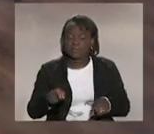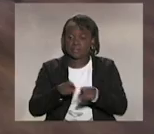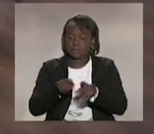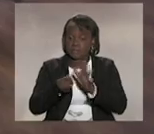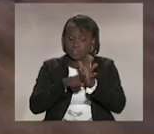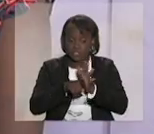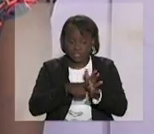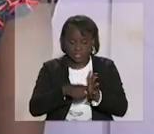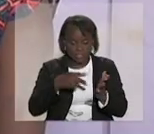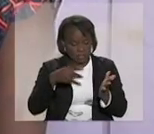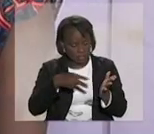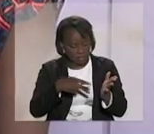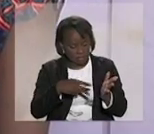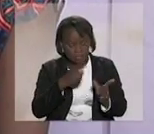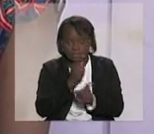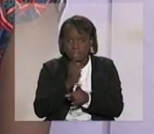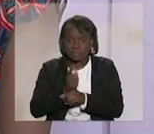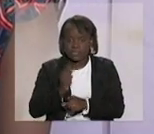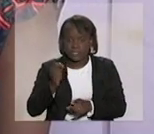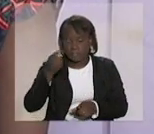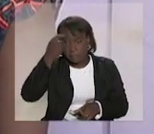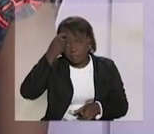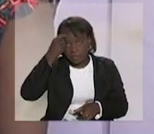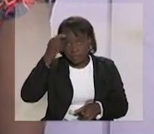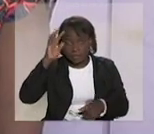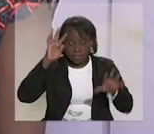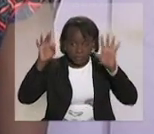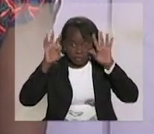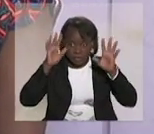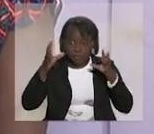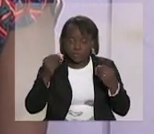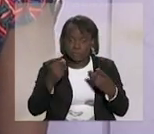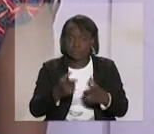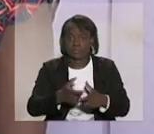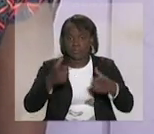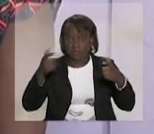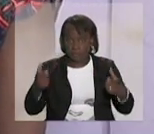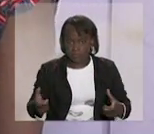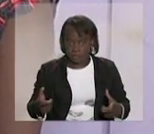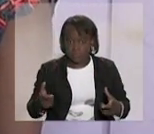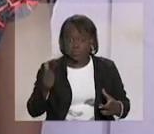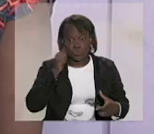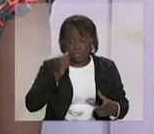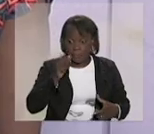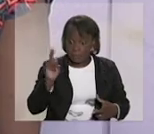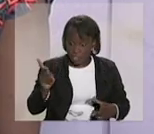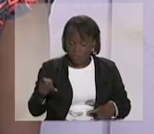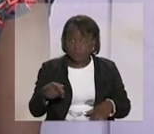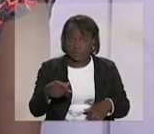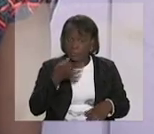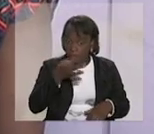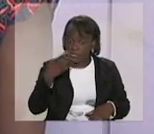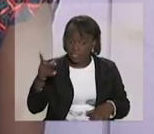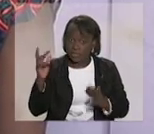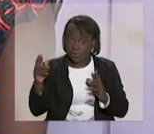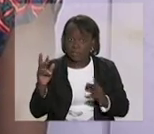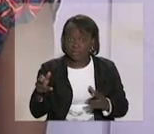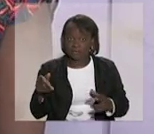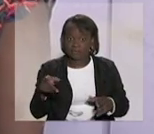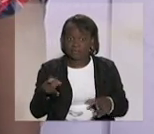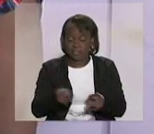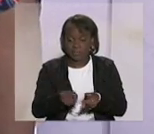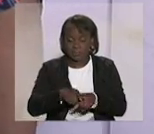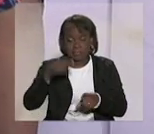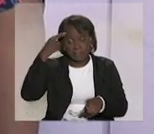pesquisa também aponta que esse pensamento também ainda é muito grande das mulheres também, né? Muitas mulheres